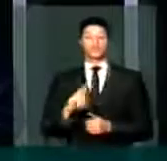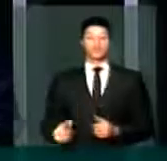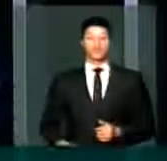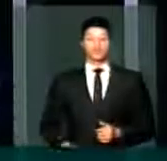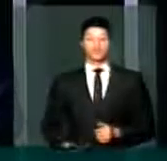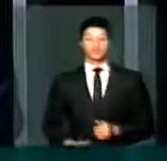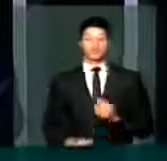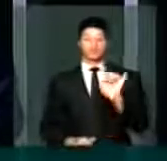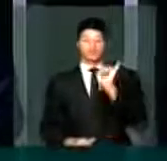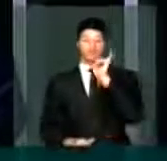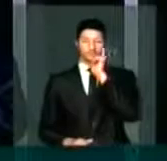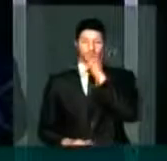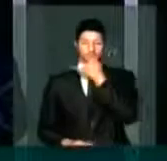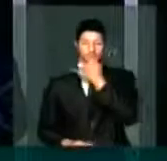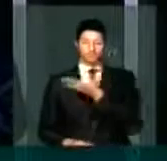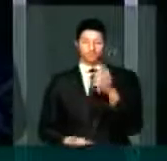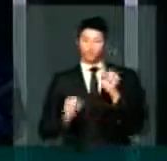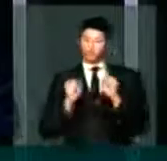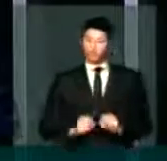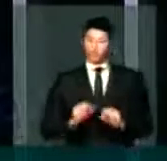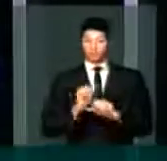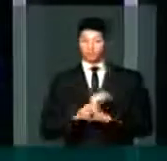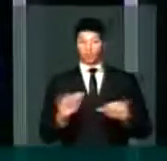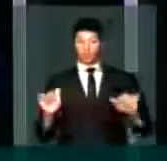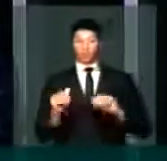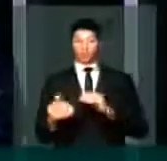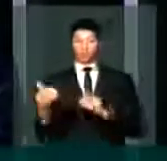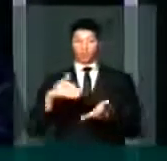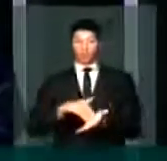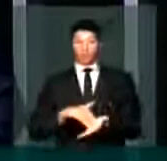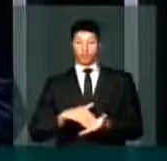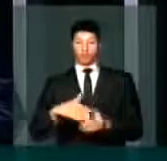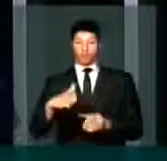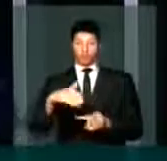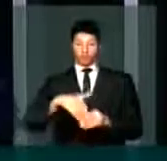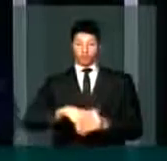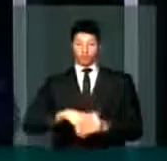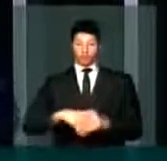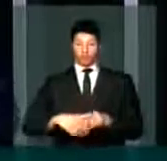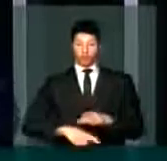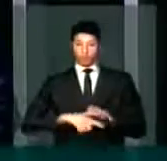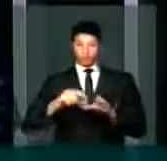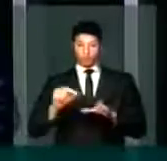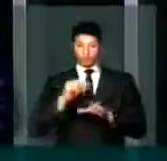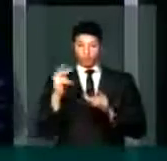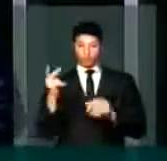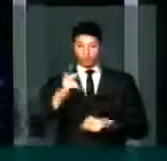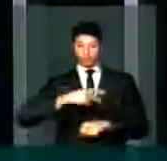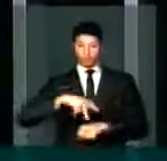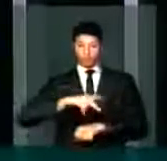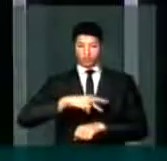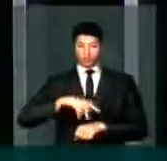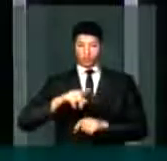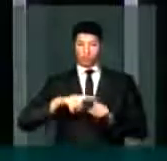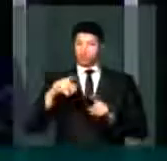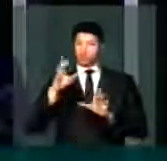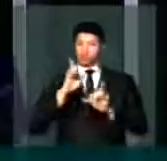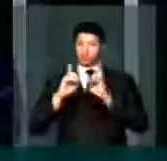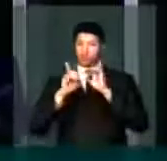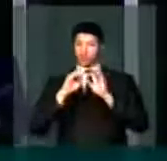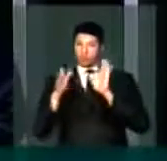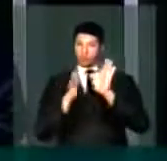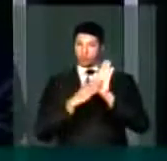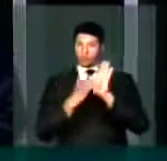governo. Infelizmente, nós podemos dizer que as últimas eleições foram vencidas nesse país não por uma discussão